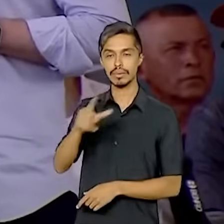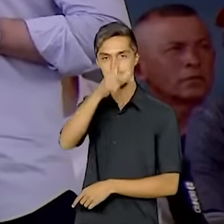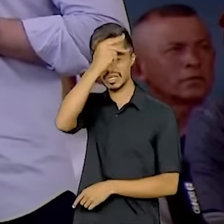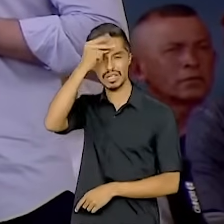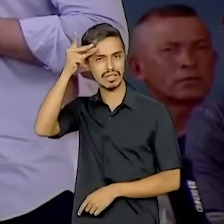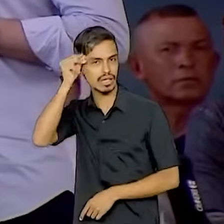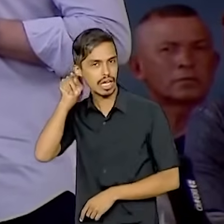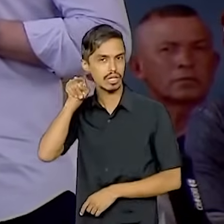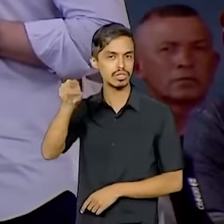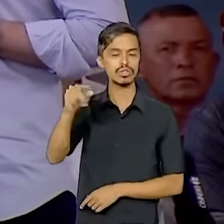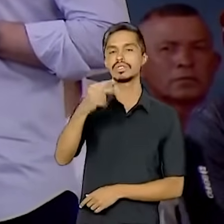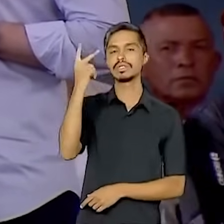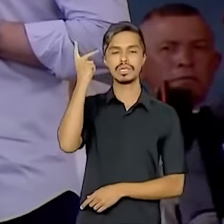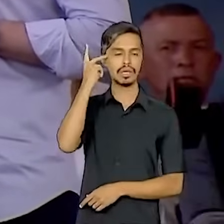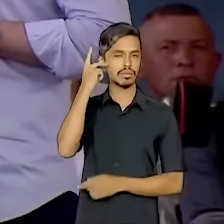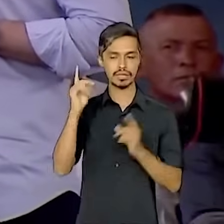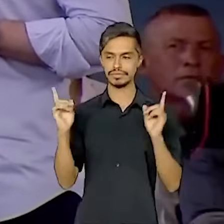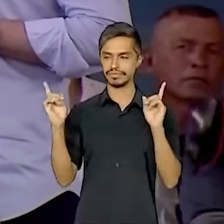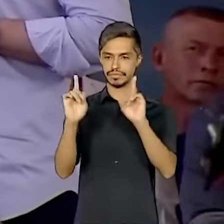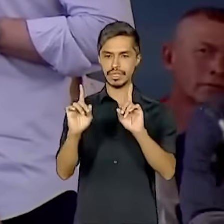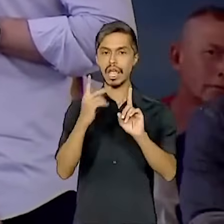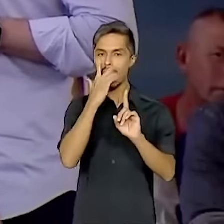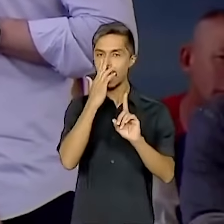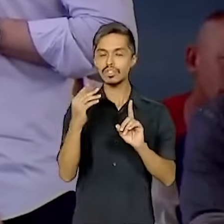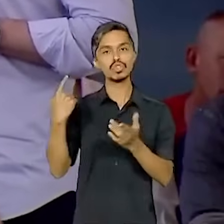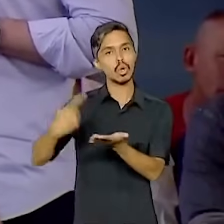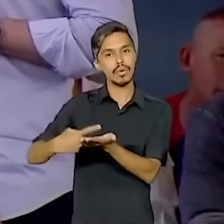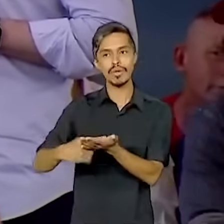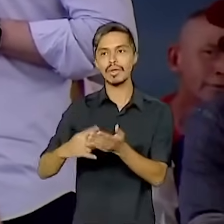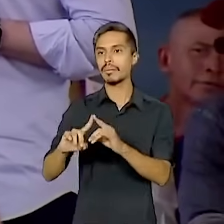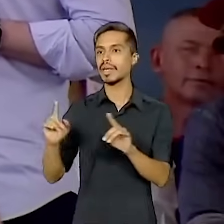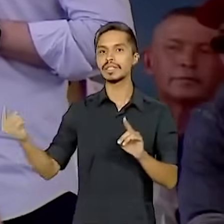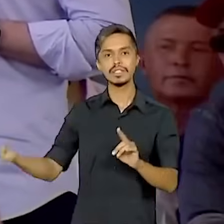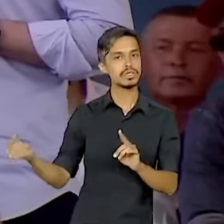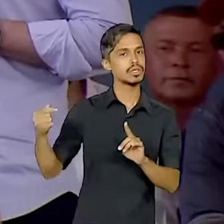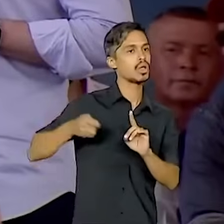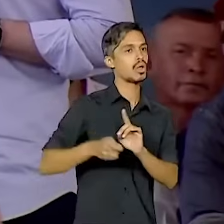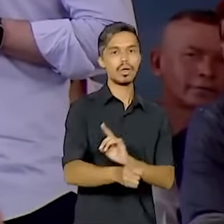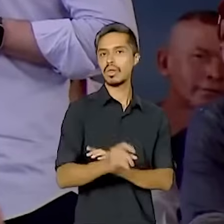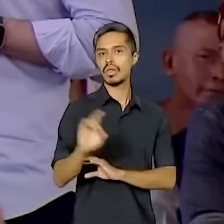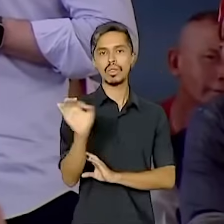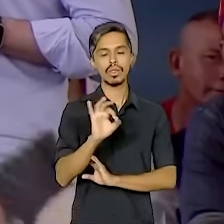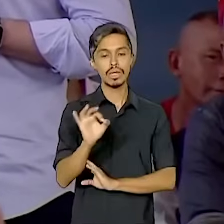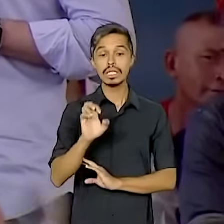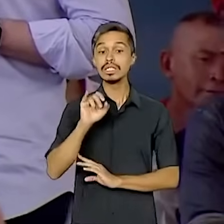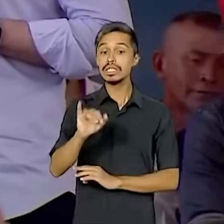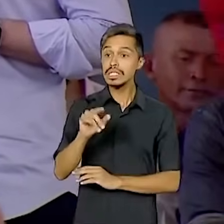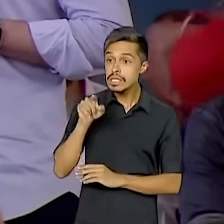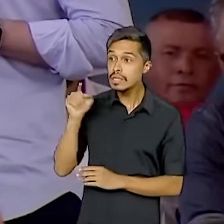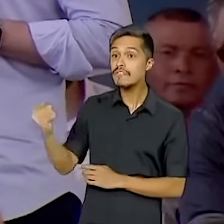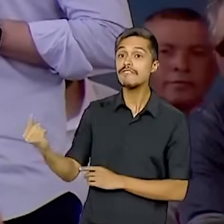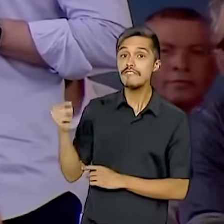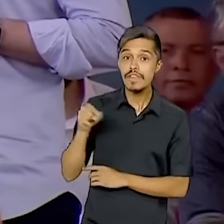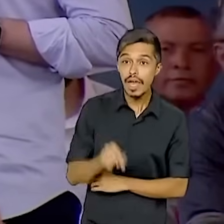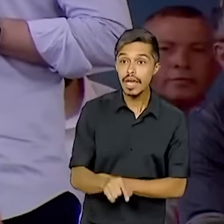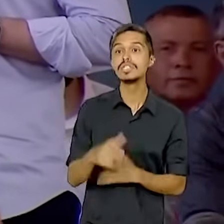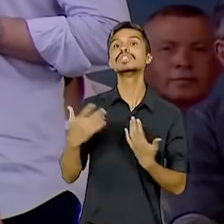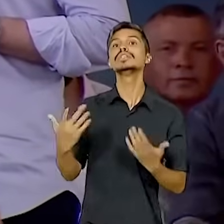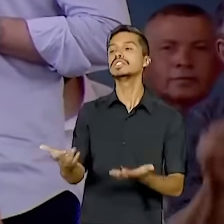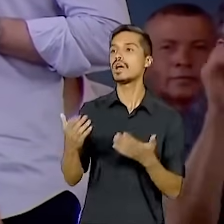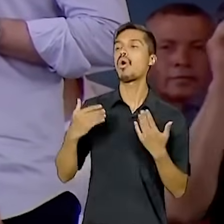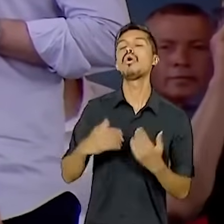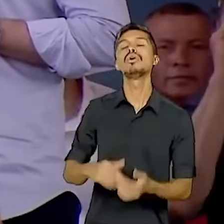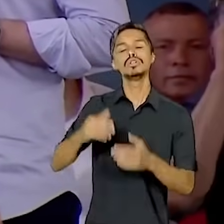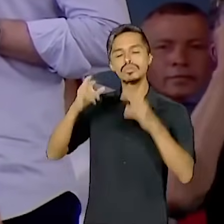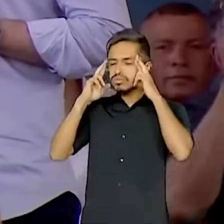Paulo. Eu acho que eles foram convidados, não vieram. Se viesse, seria tratado com maior respeito,